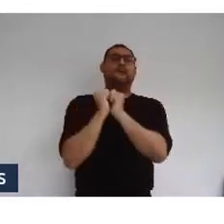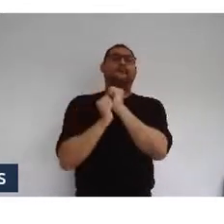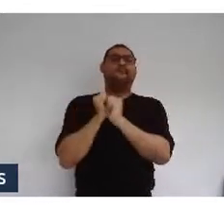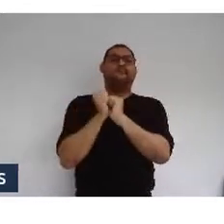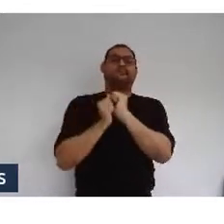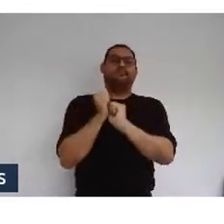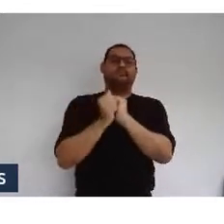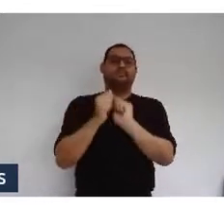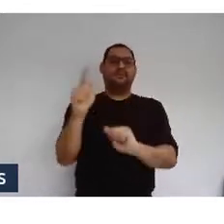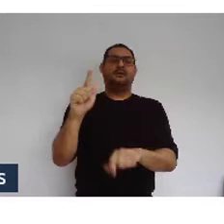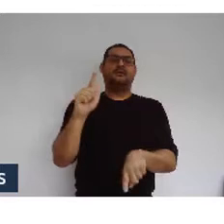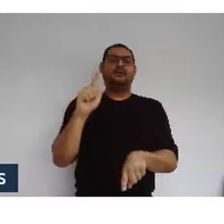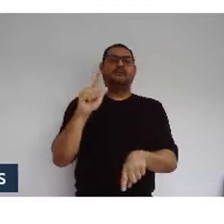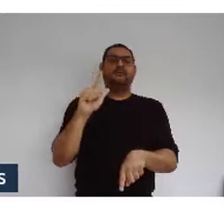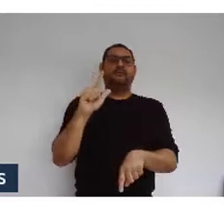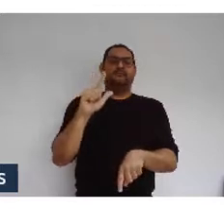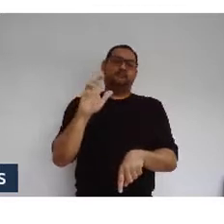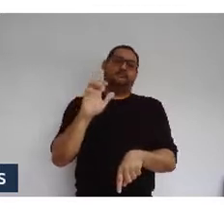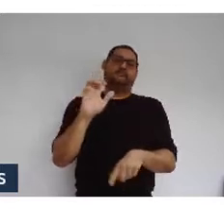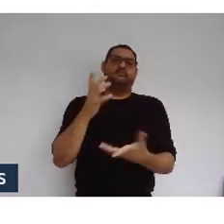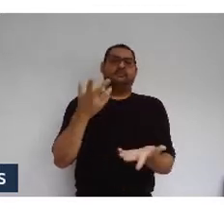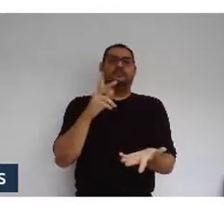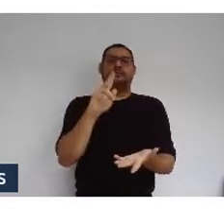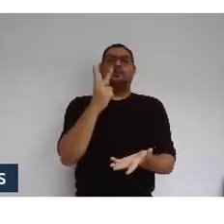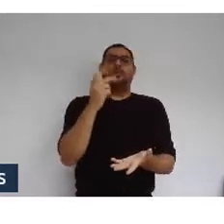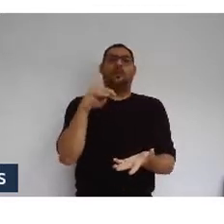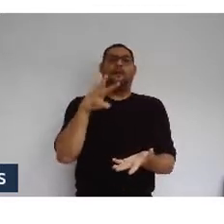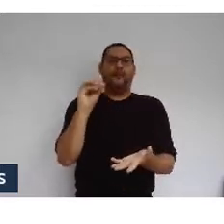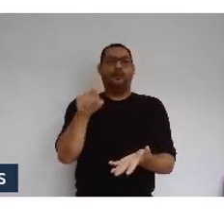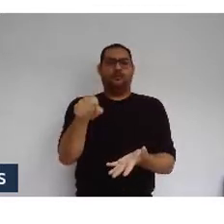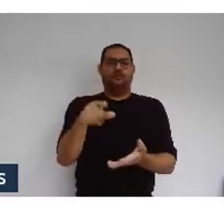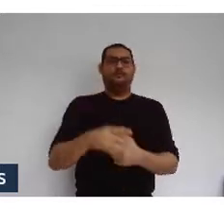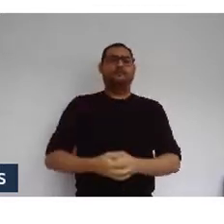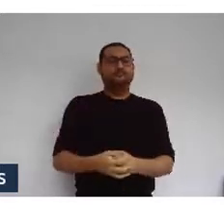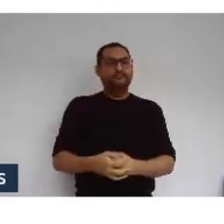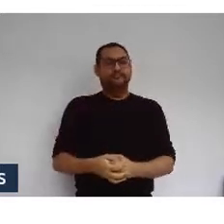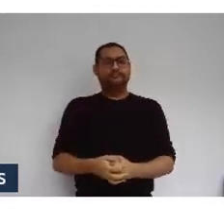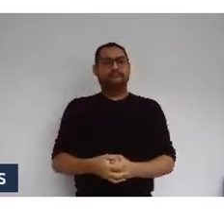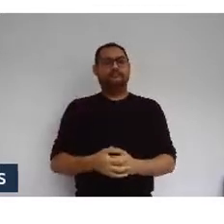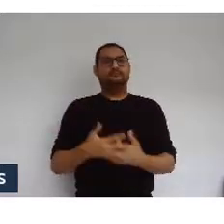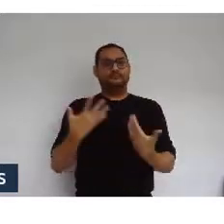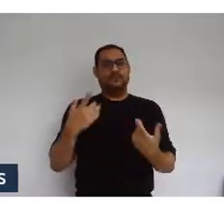Homeróticas. Eu vou, a seguir,